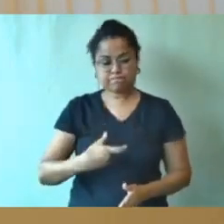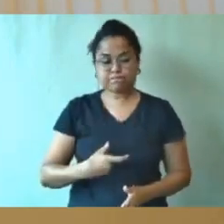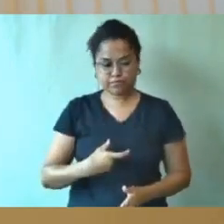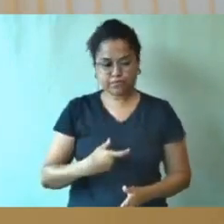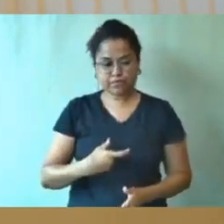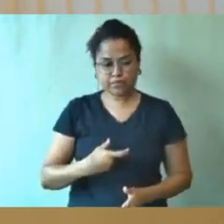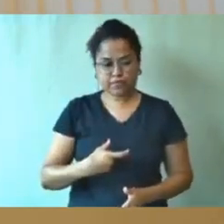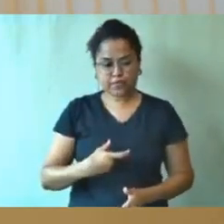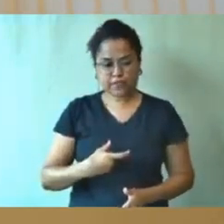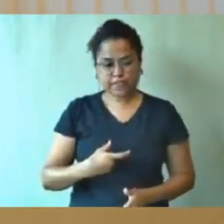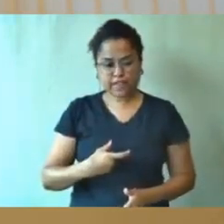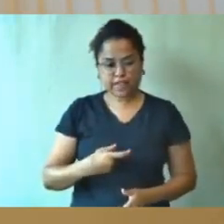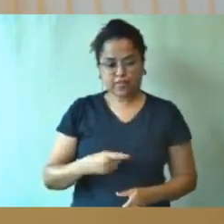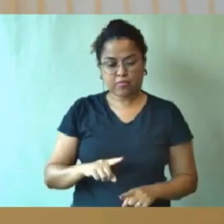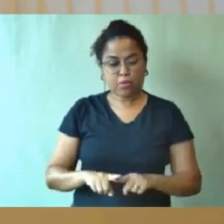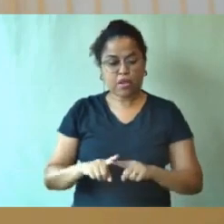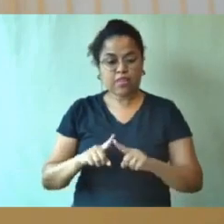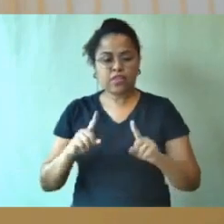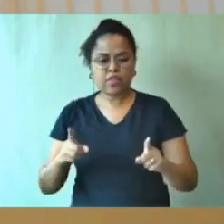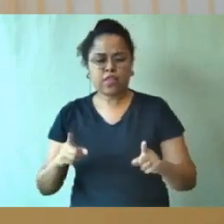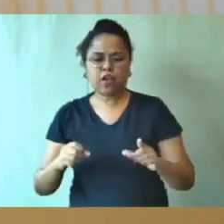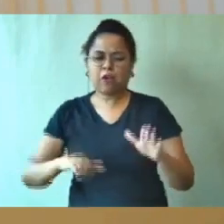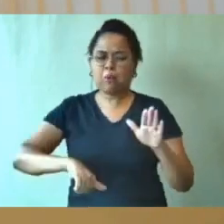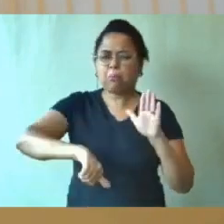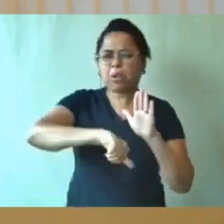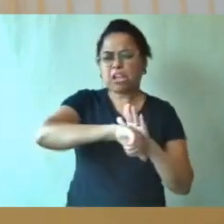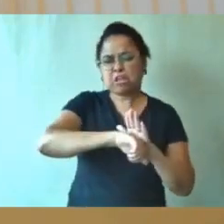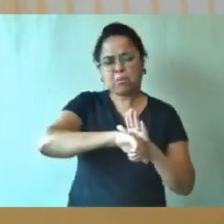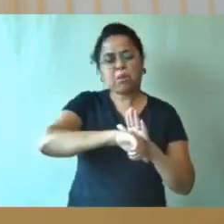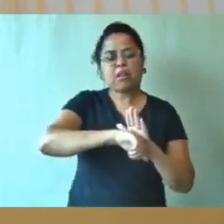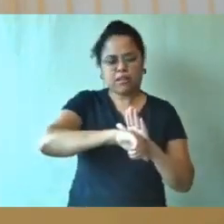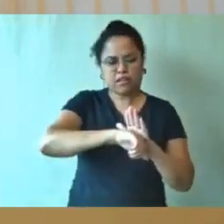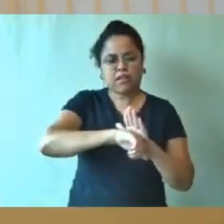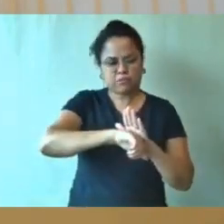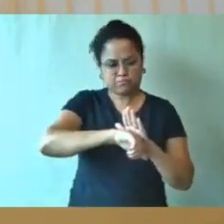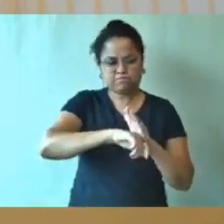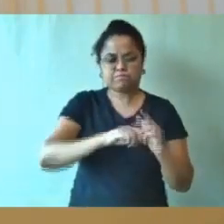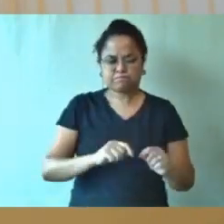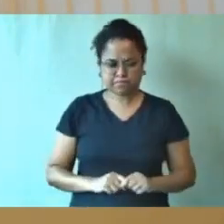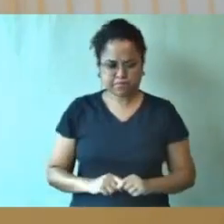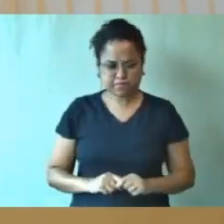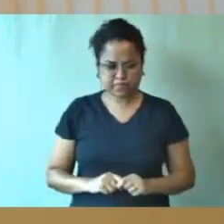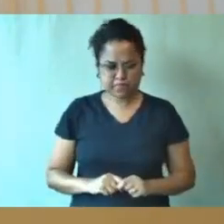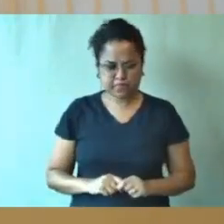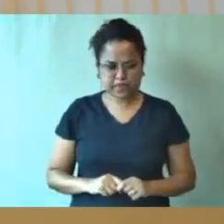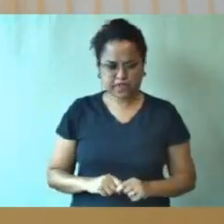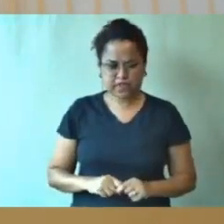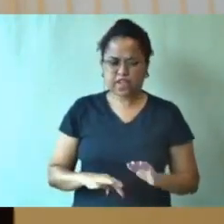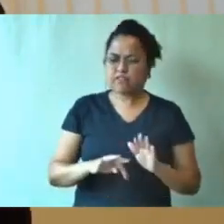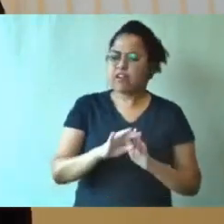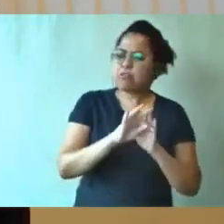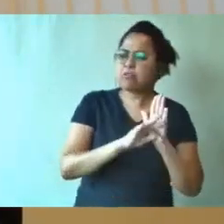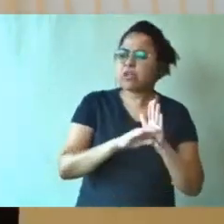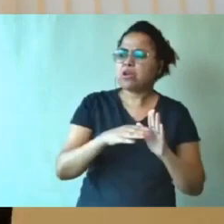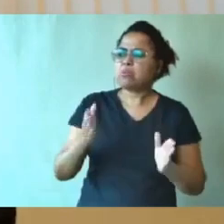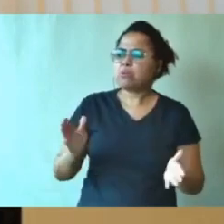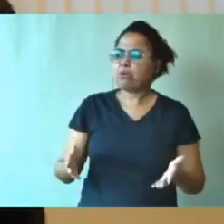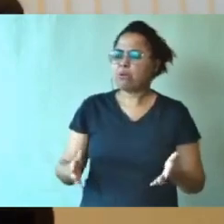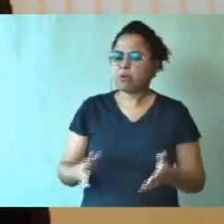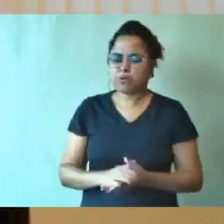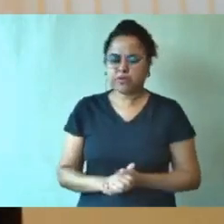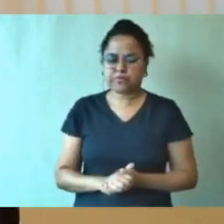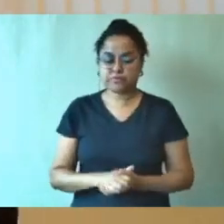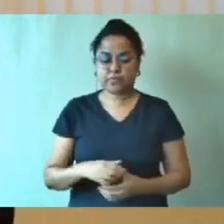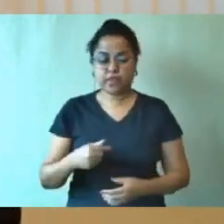da não autoincriminação. Então, só essa ressalva que eu vou fazer, e ele vai ler o termo a partir de agora. Eu,